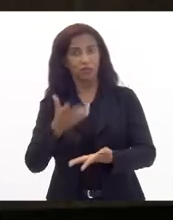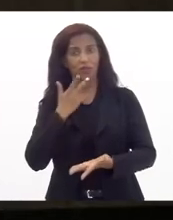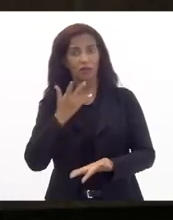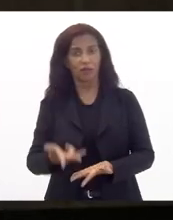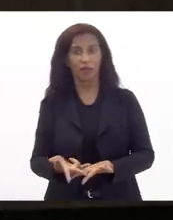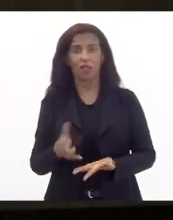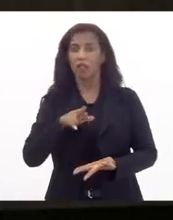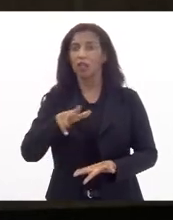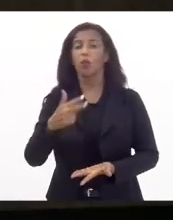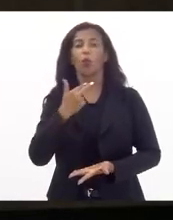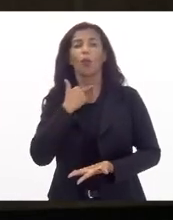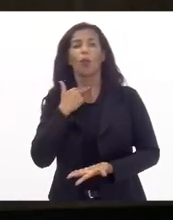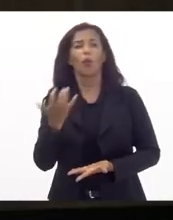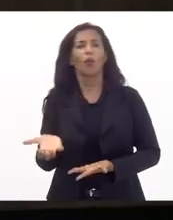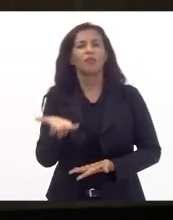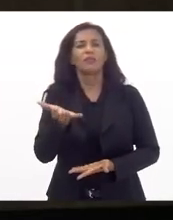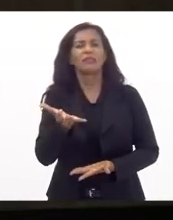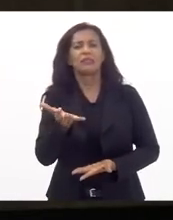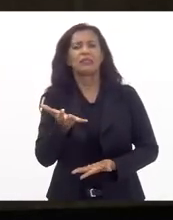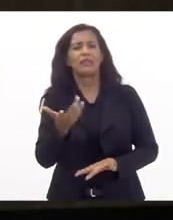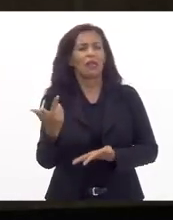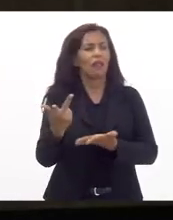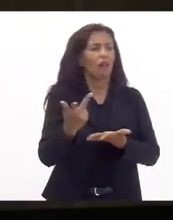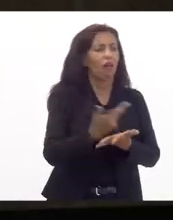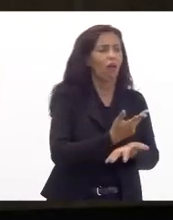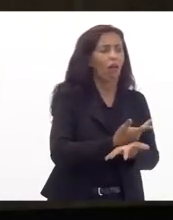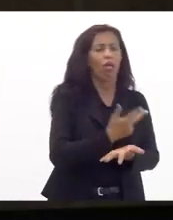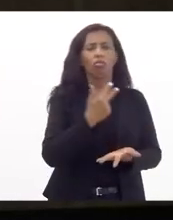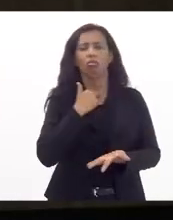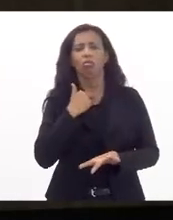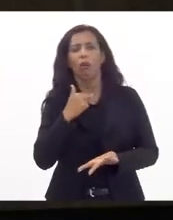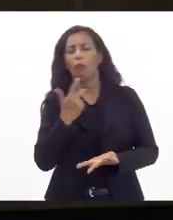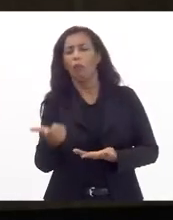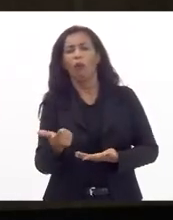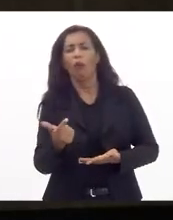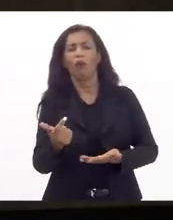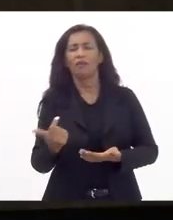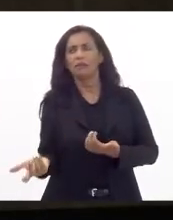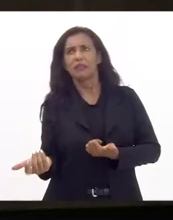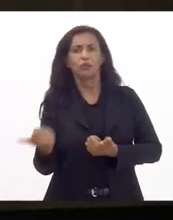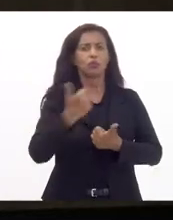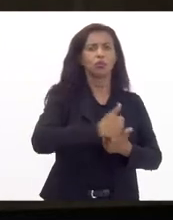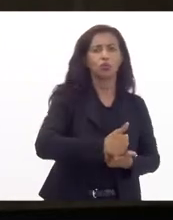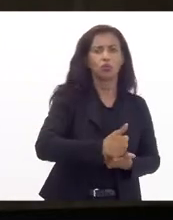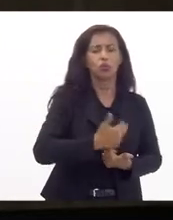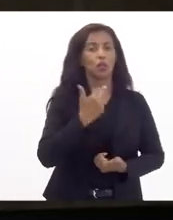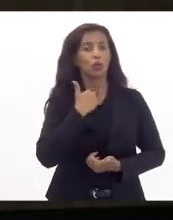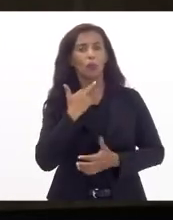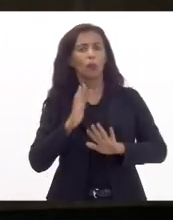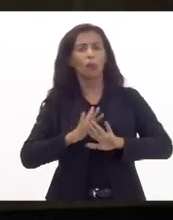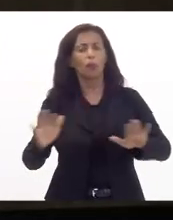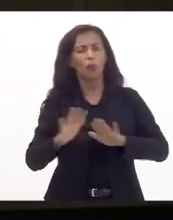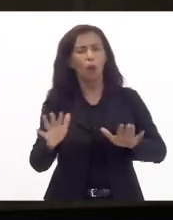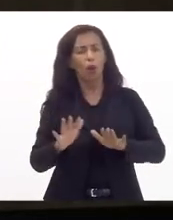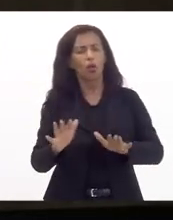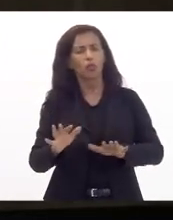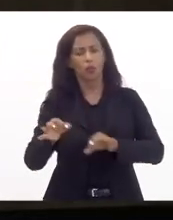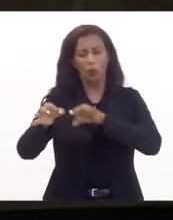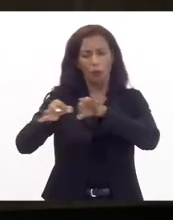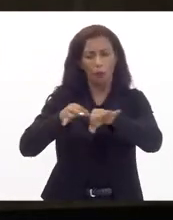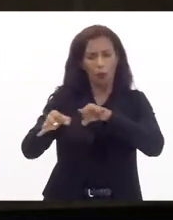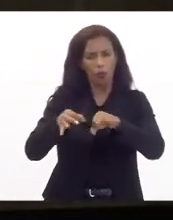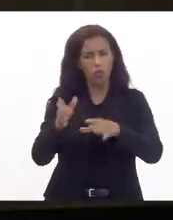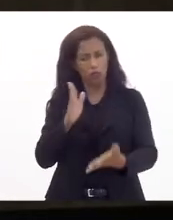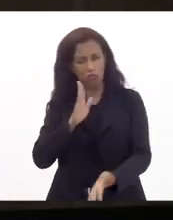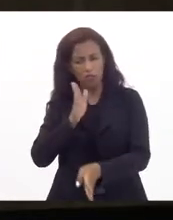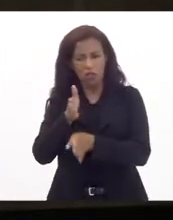está falando então não pode ser arremessada não pode ser a soldada não pode ser improvisada por isso a gente é o Projeto